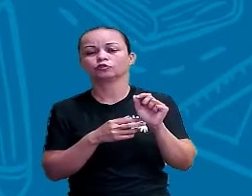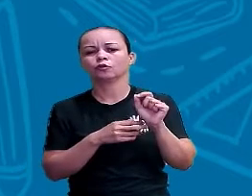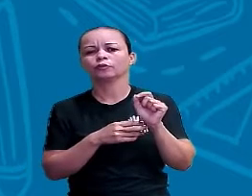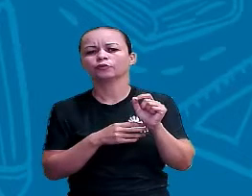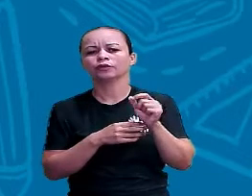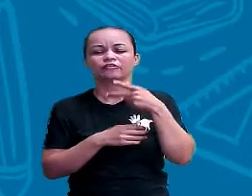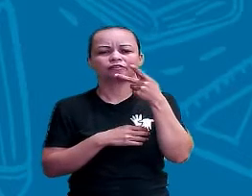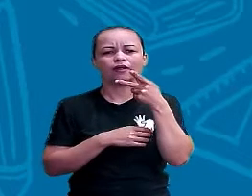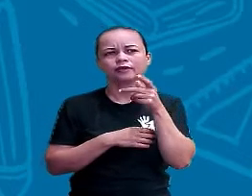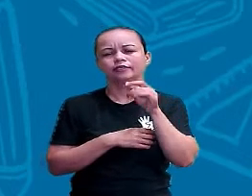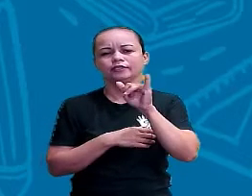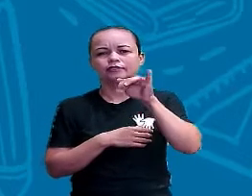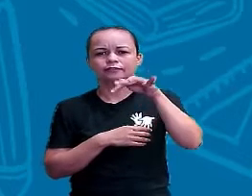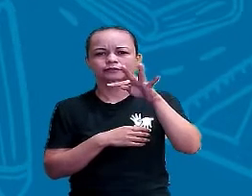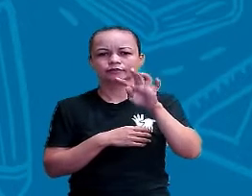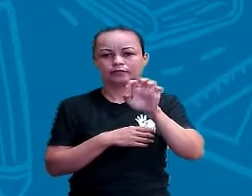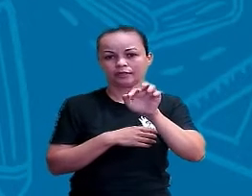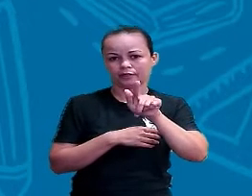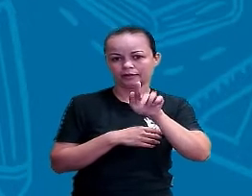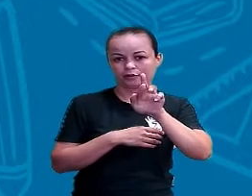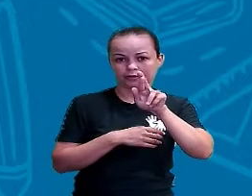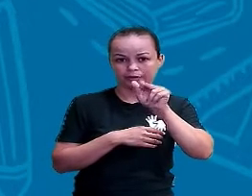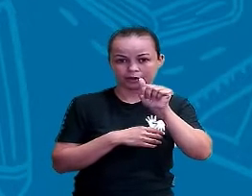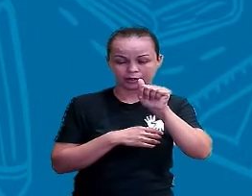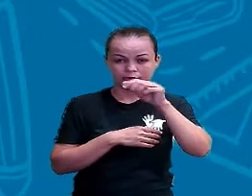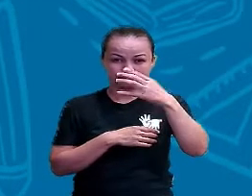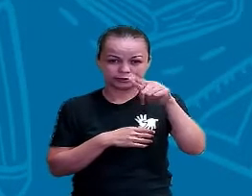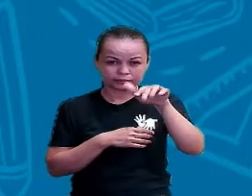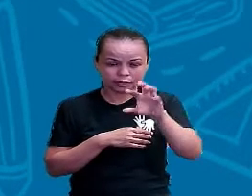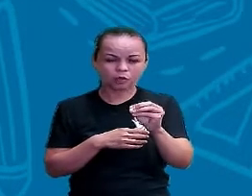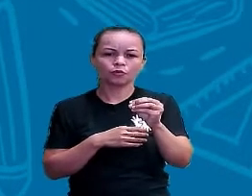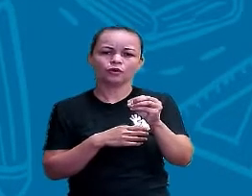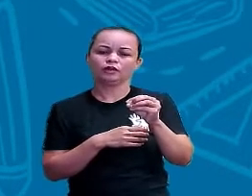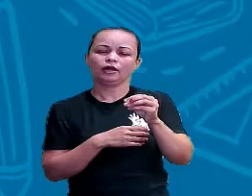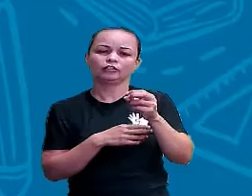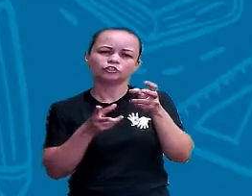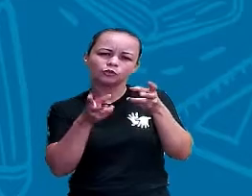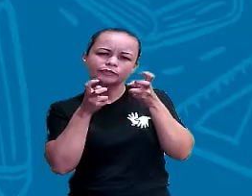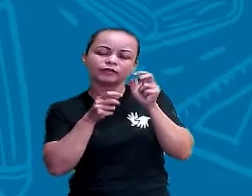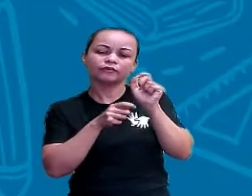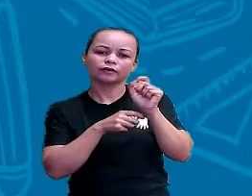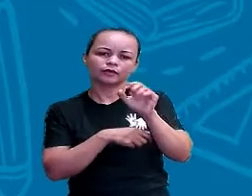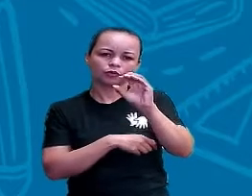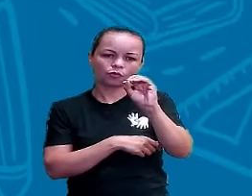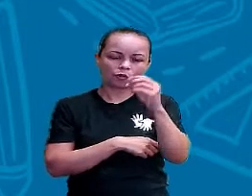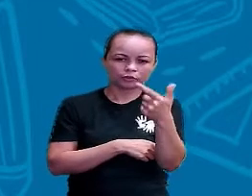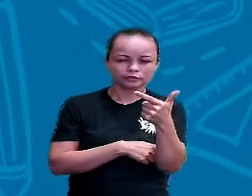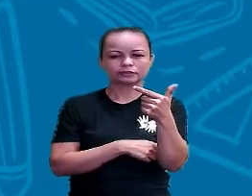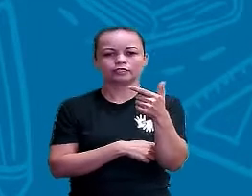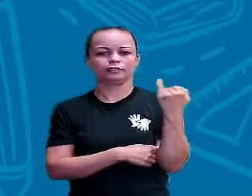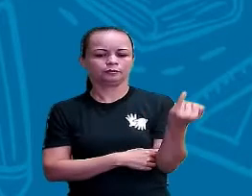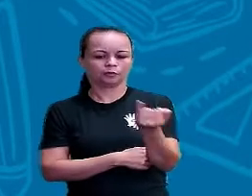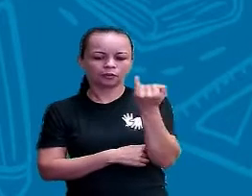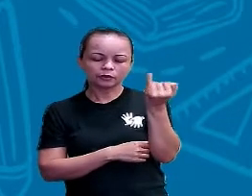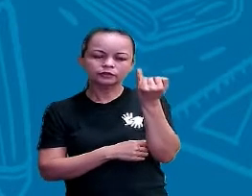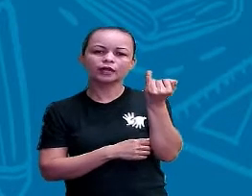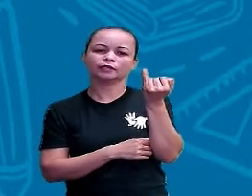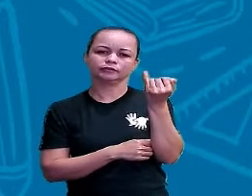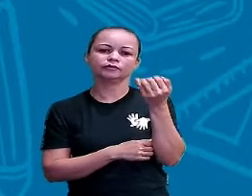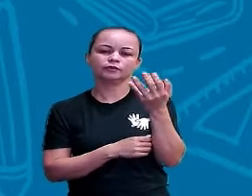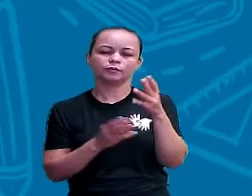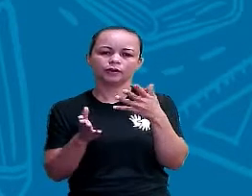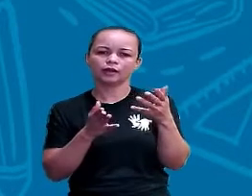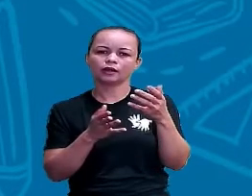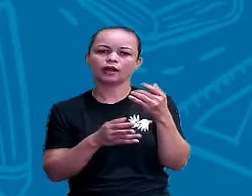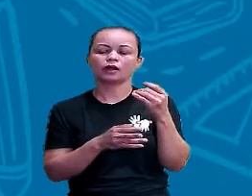ver, entre os sistemas, a gente vai ver que o oxigênio ele é fundamental dentro do processo de produção de energia pelo nosso corpo,